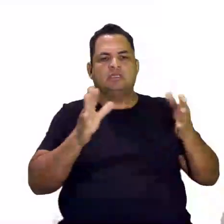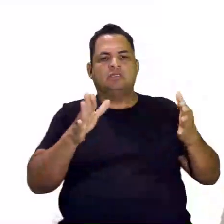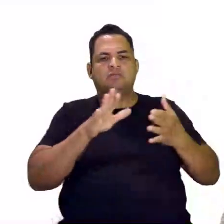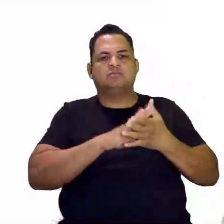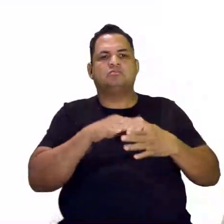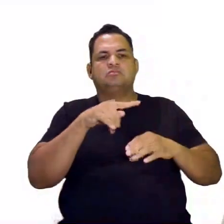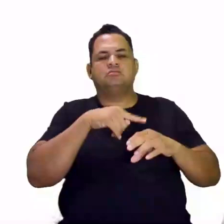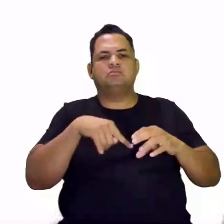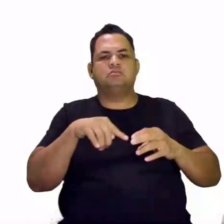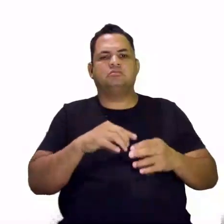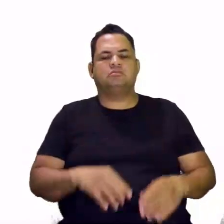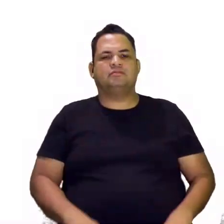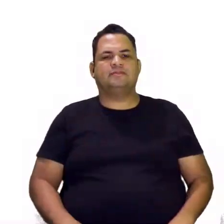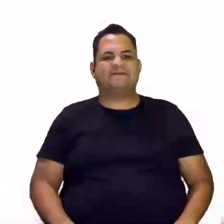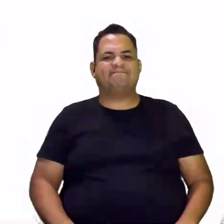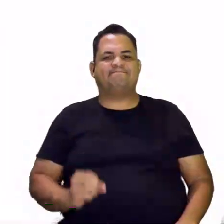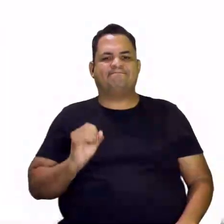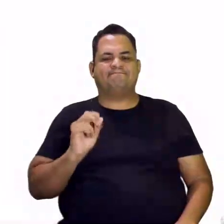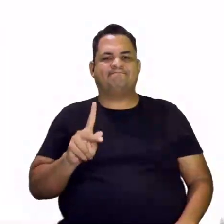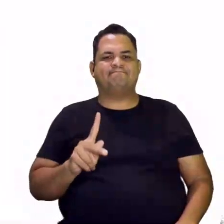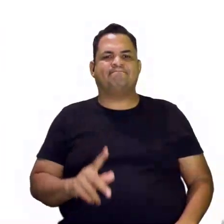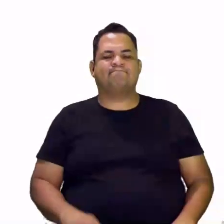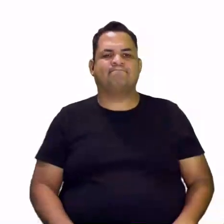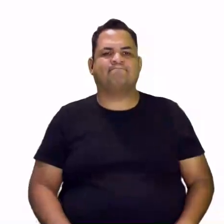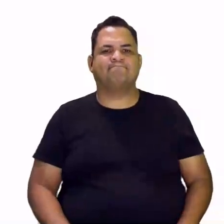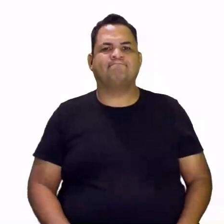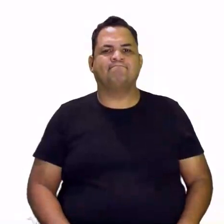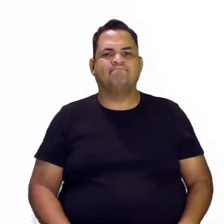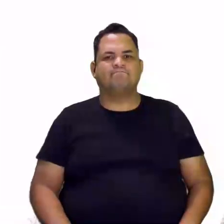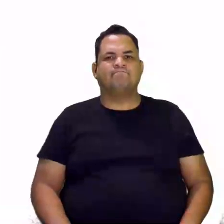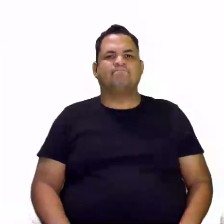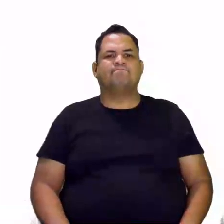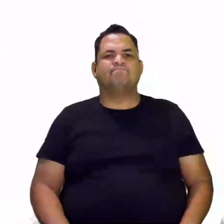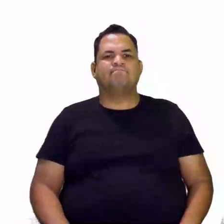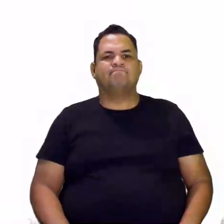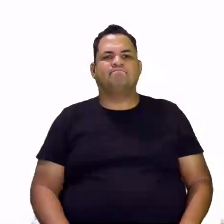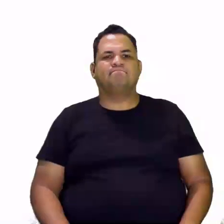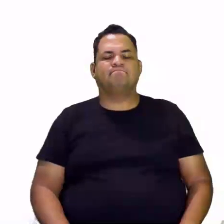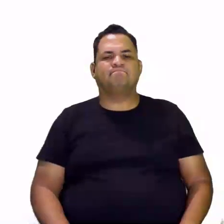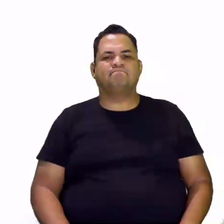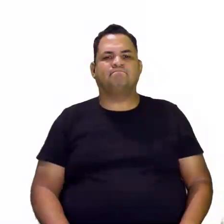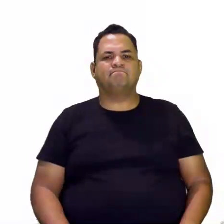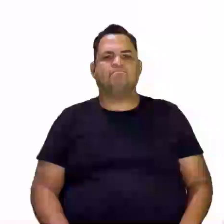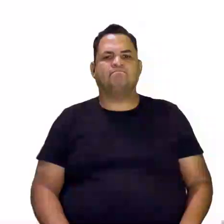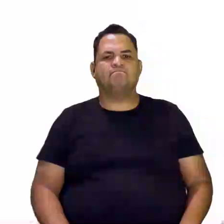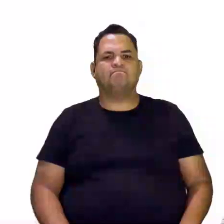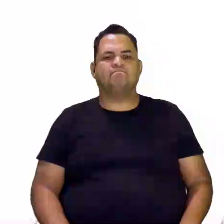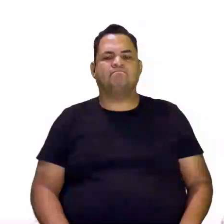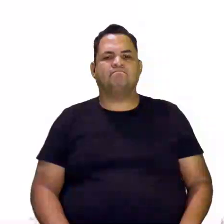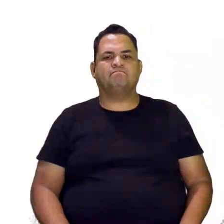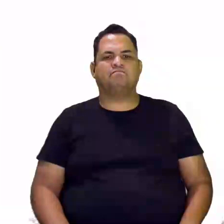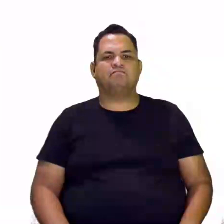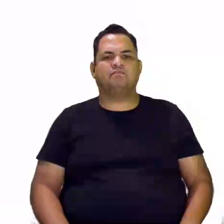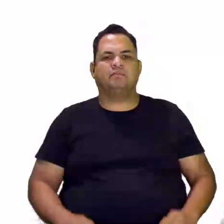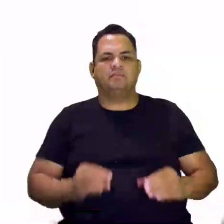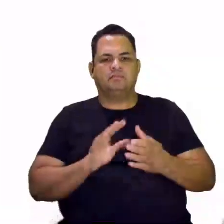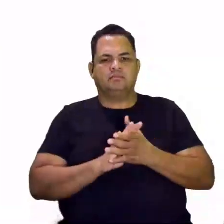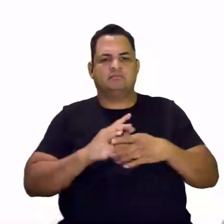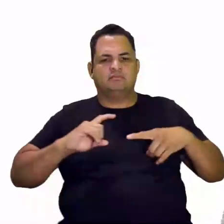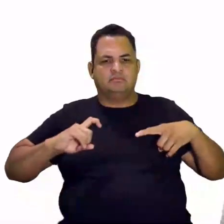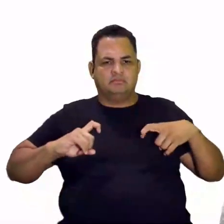que é essa parte roxinha. Ok. É um organismo procarionte, uma bactéria. Tudo bem? Essa